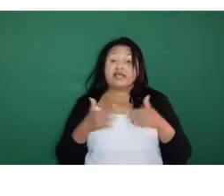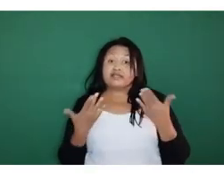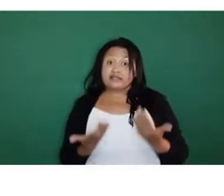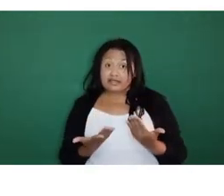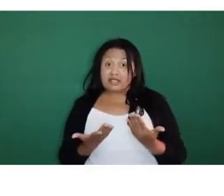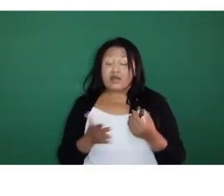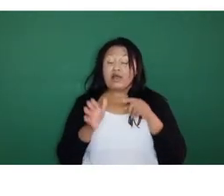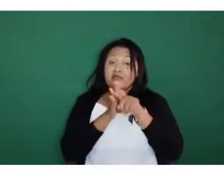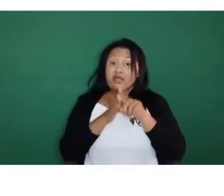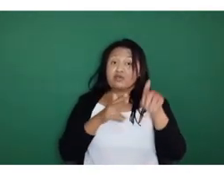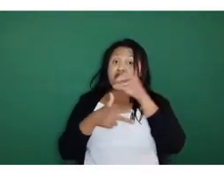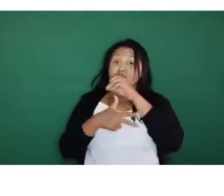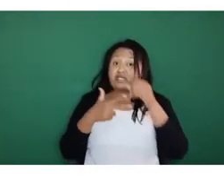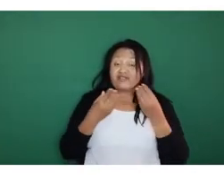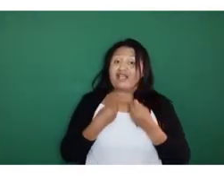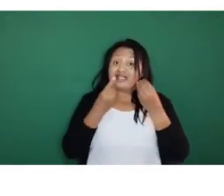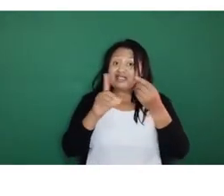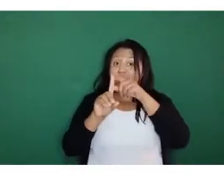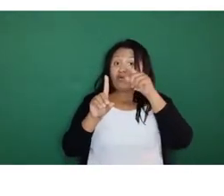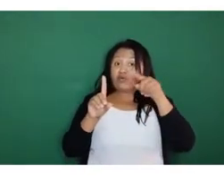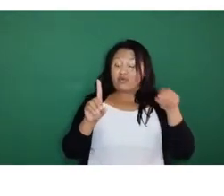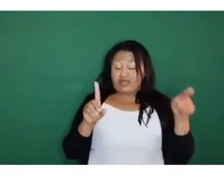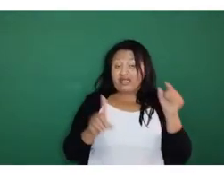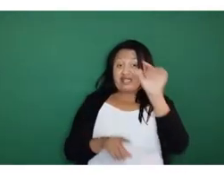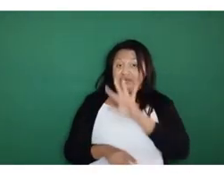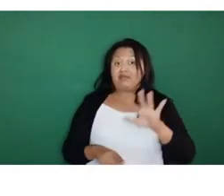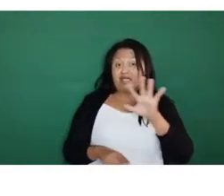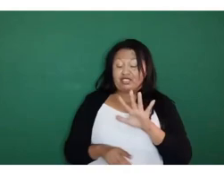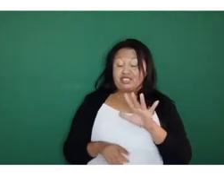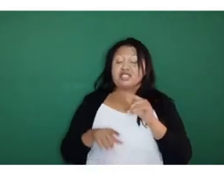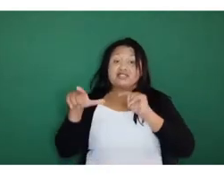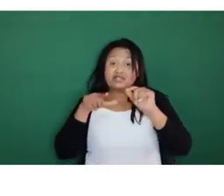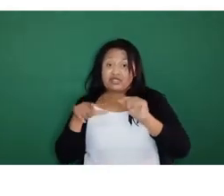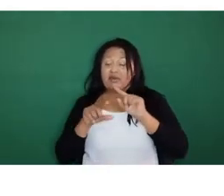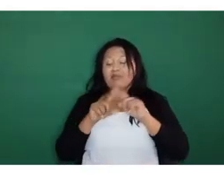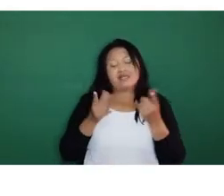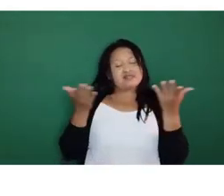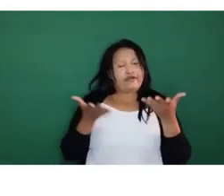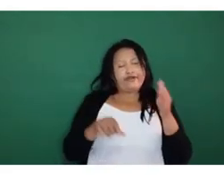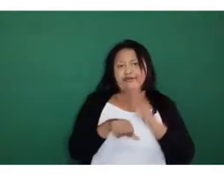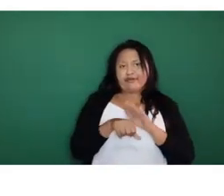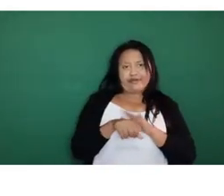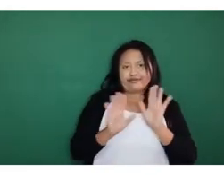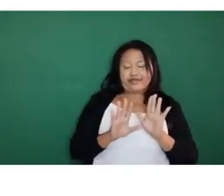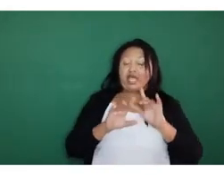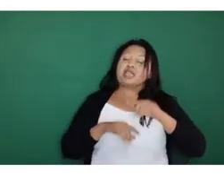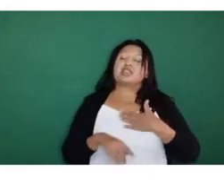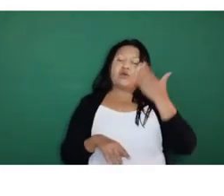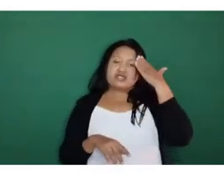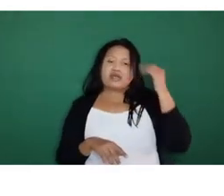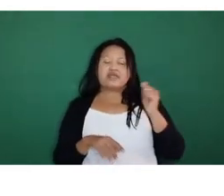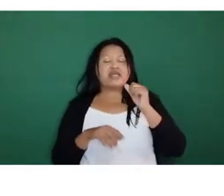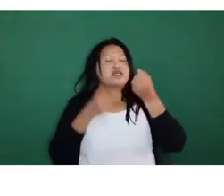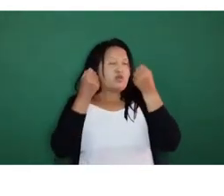Dani vai lhe dar um gráfico e a área desse gráfico vai lhe dar o trabalho mas não é o nosso caso né então ela sabia que o peso era 600